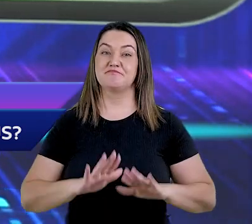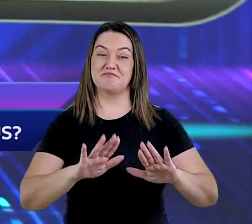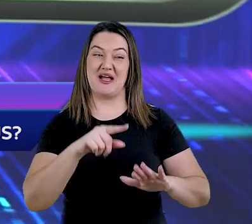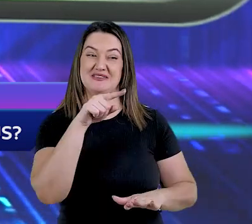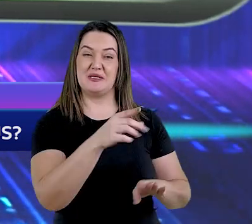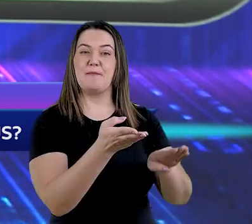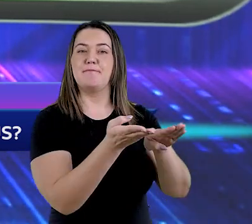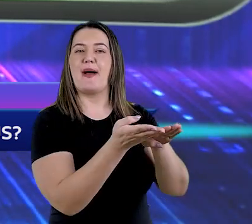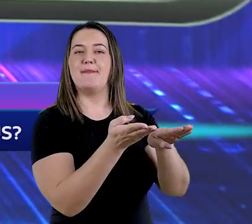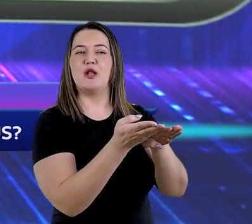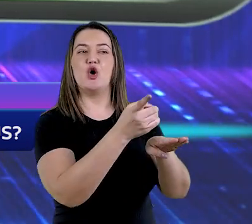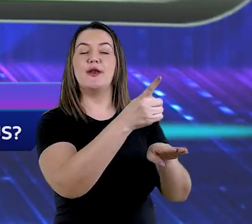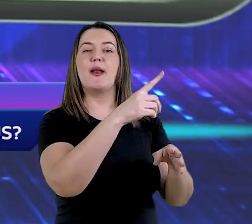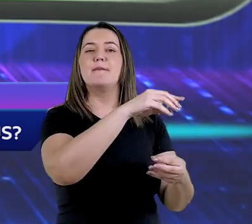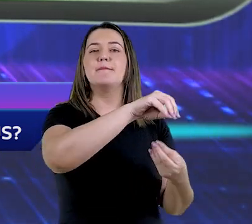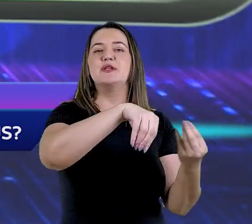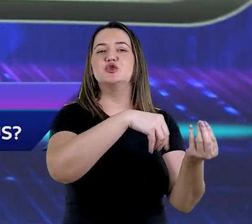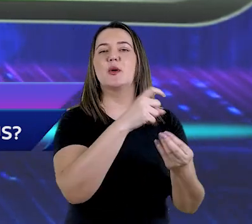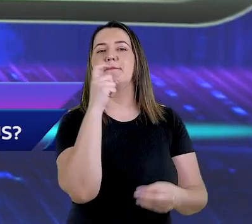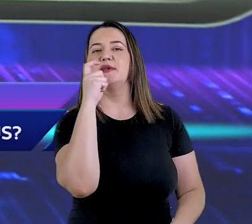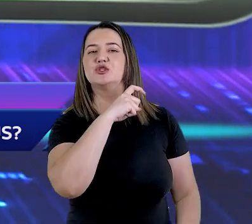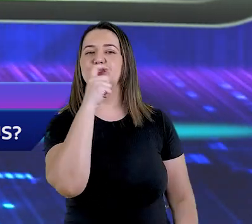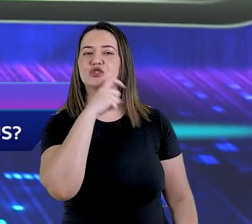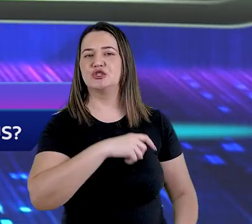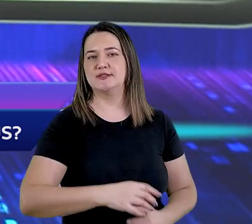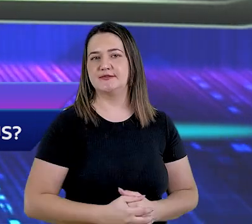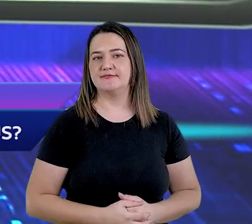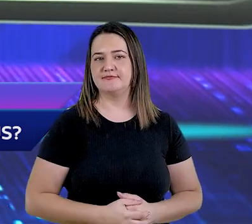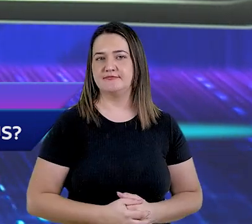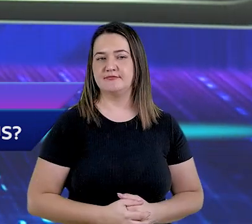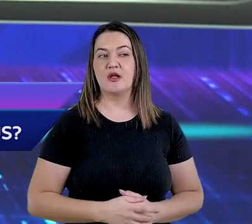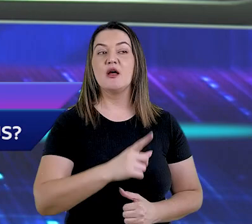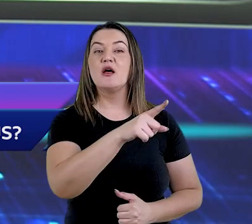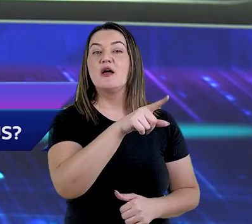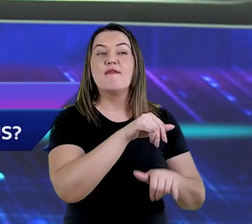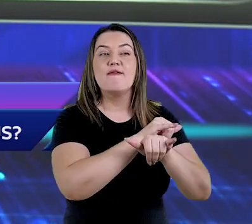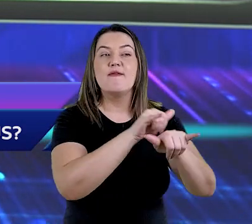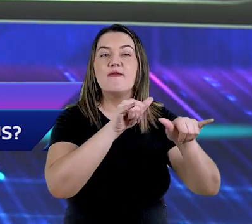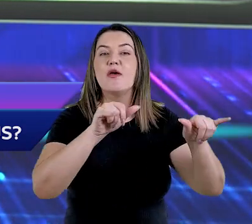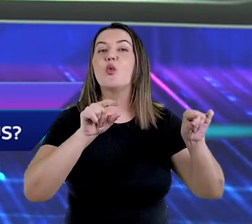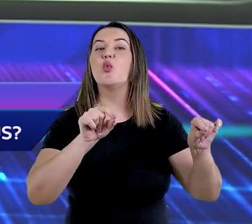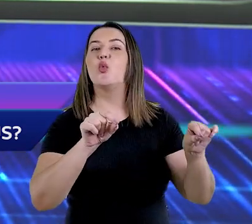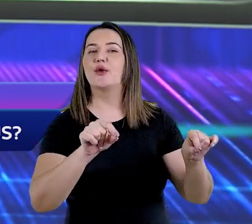Babilônia adulterou a verdade. E sabe o que ela espera? Que a igreja